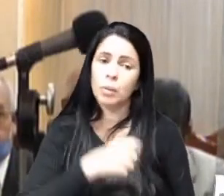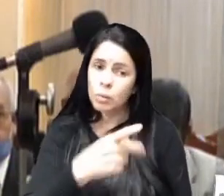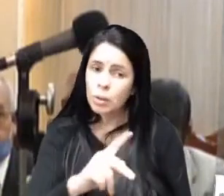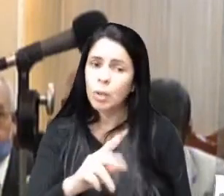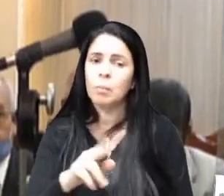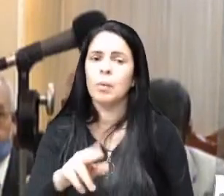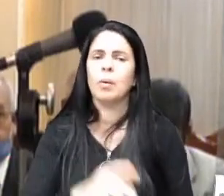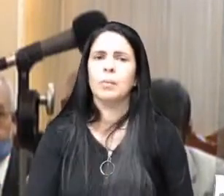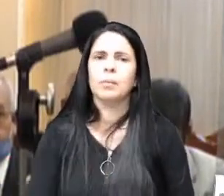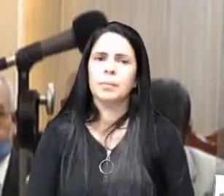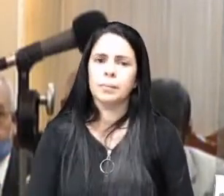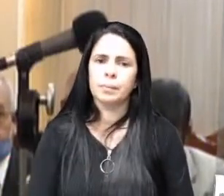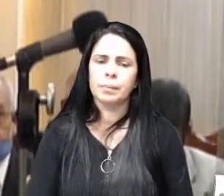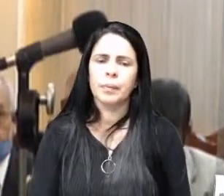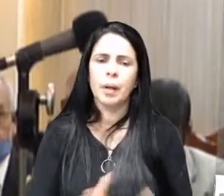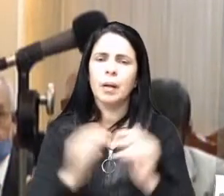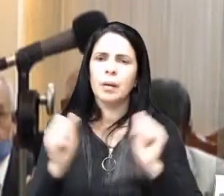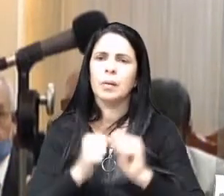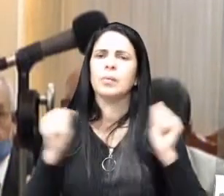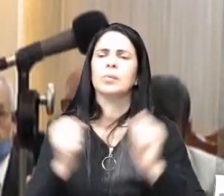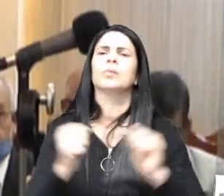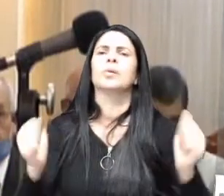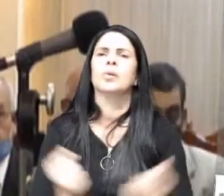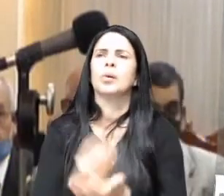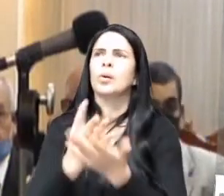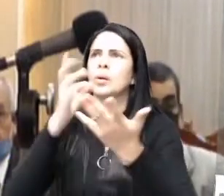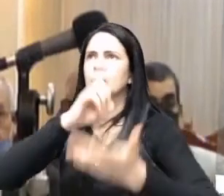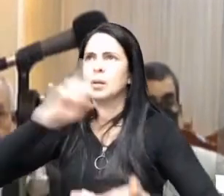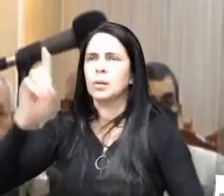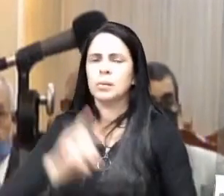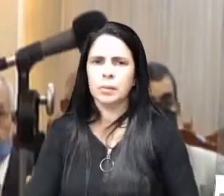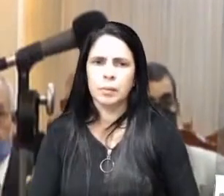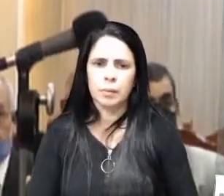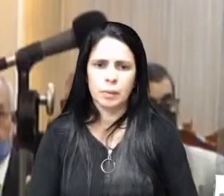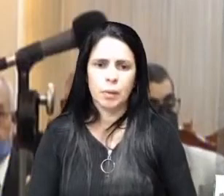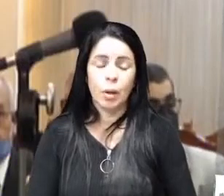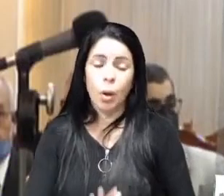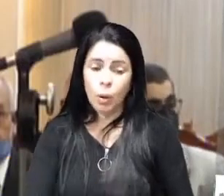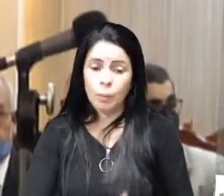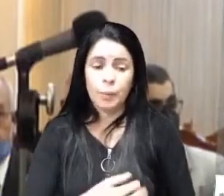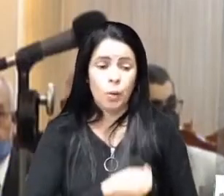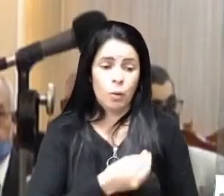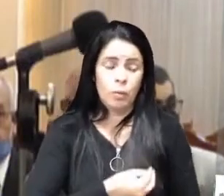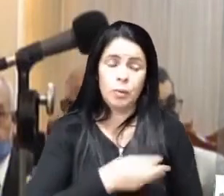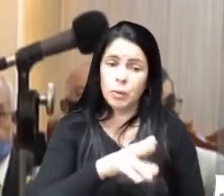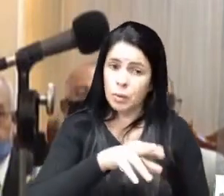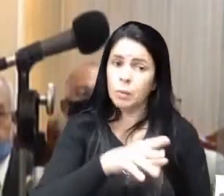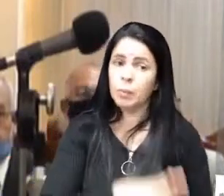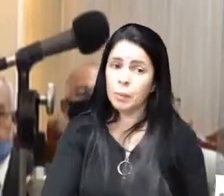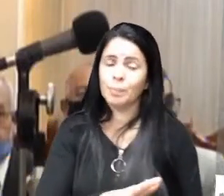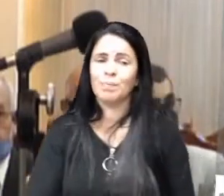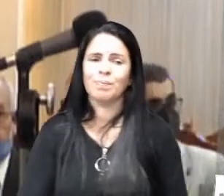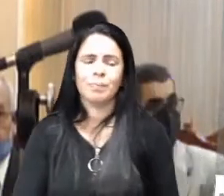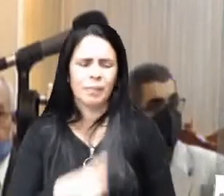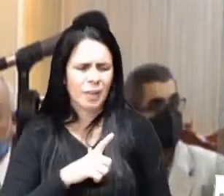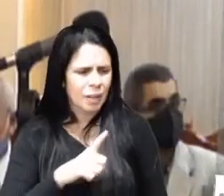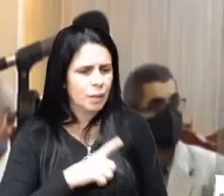Aleluia, glória a Deus. Uma vida de oração, irmãos, tem uma sensibilidade mais